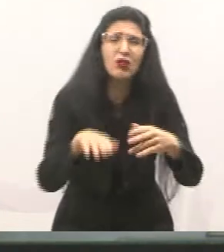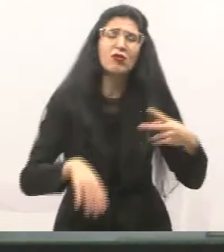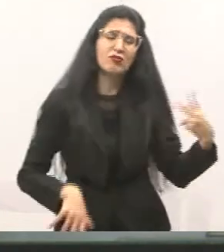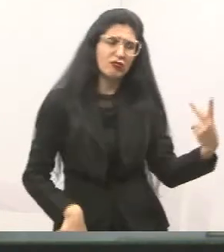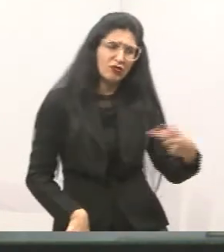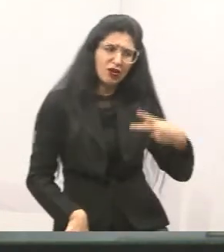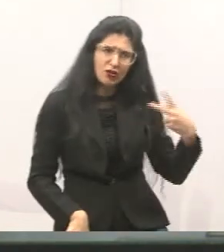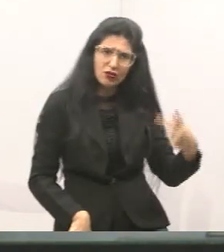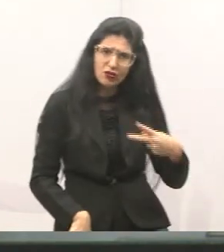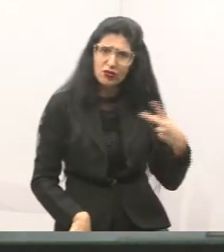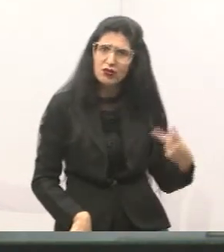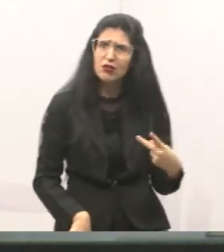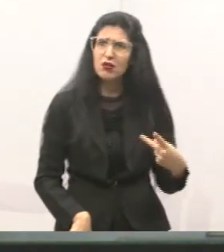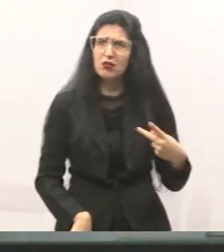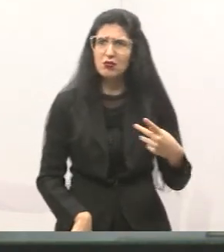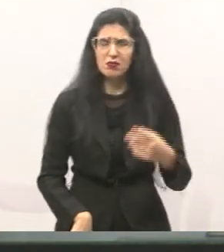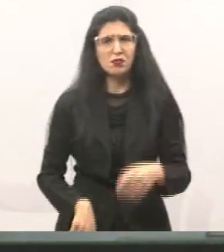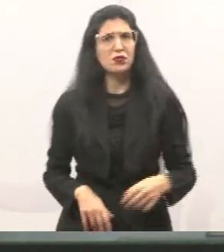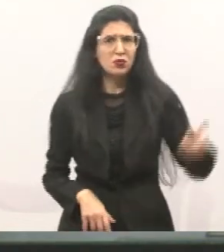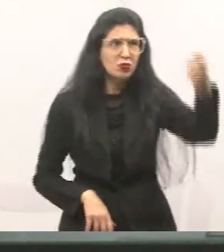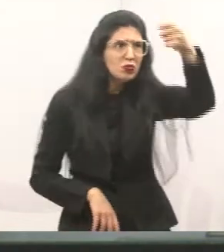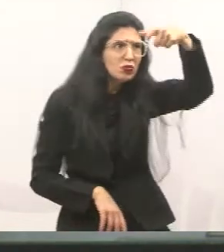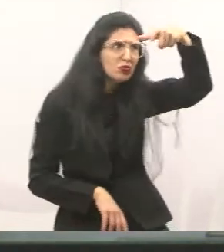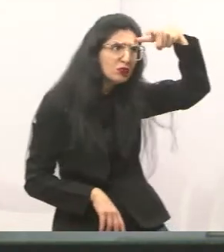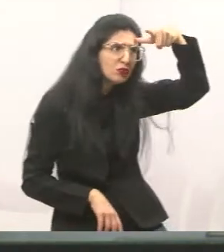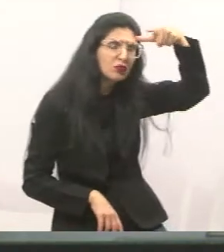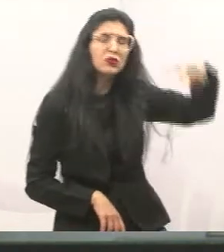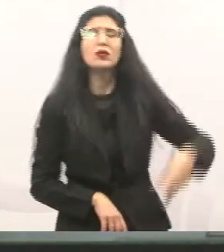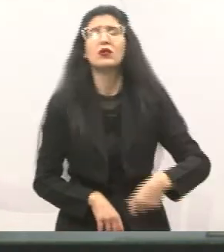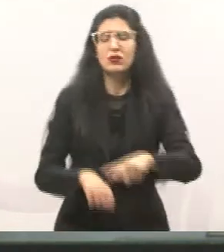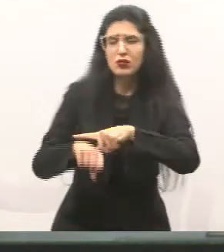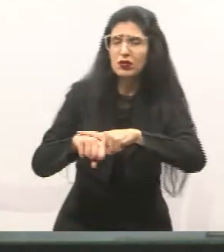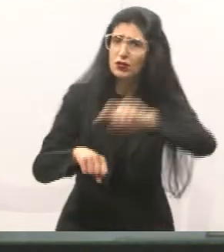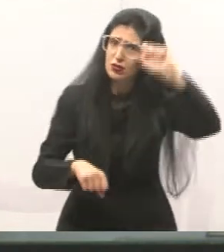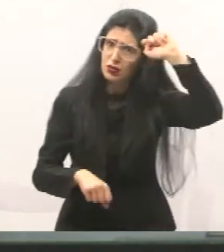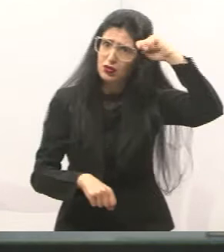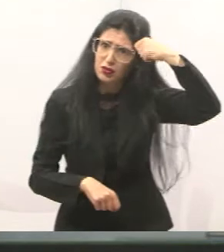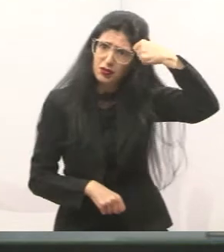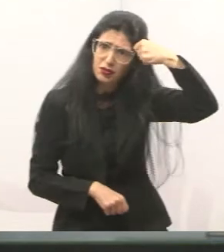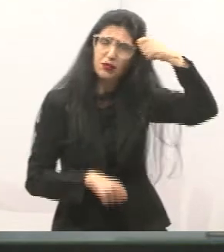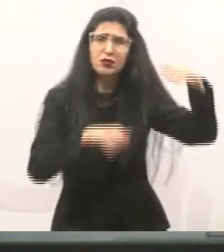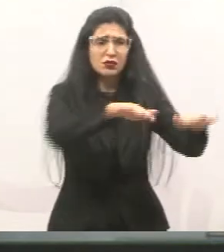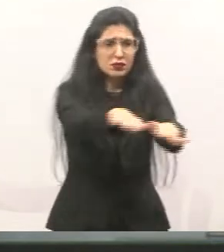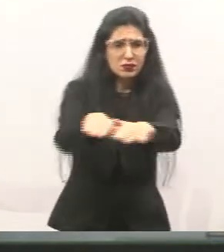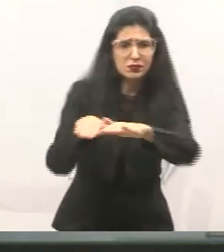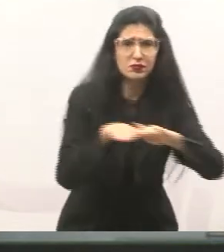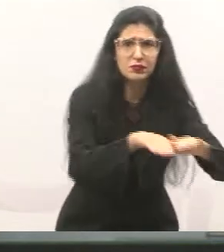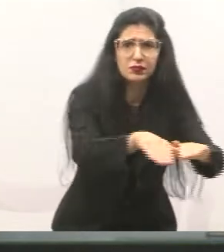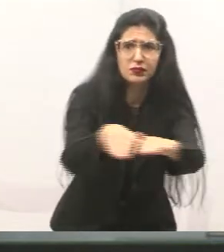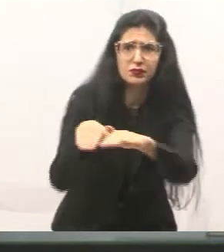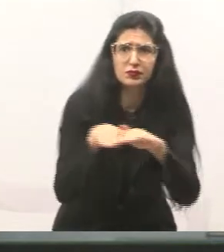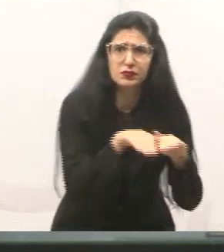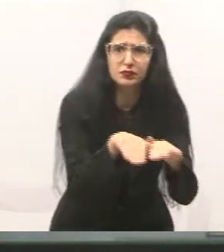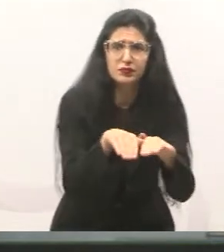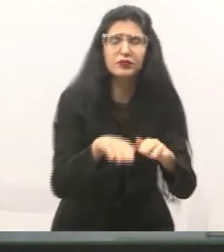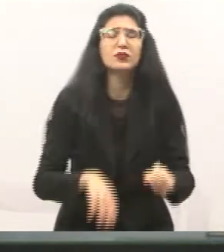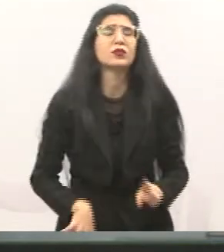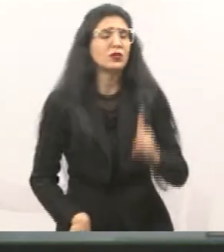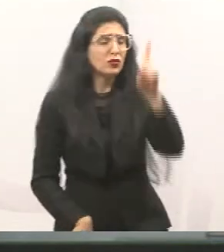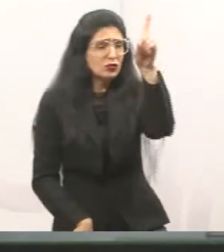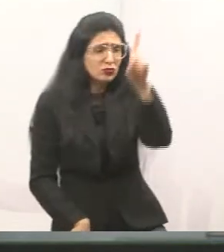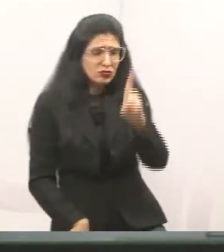difusão e preservação da cultura negra na cidadania. no exercício dos direitos e